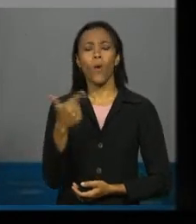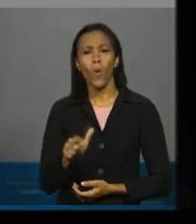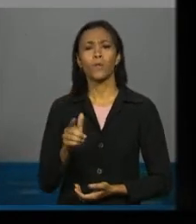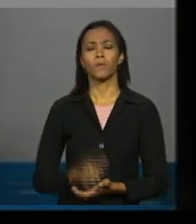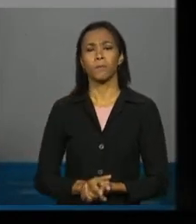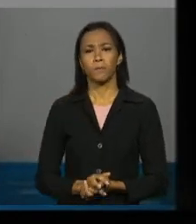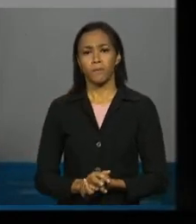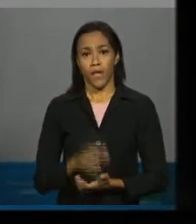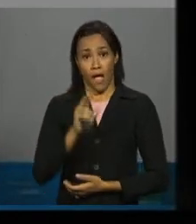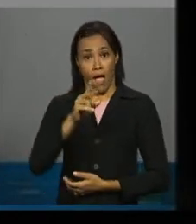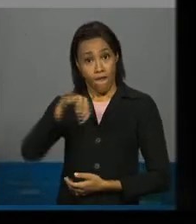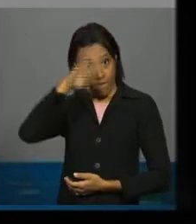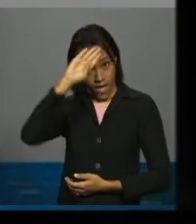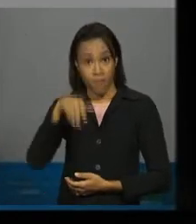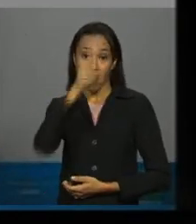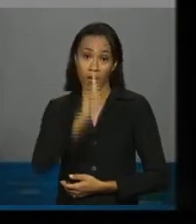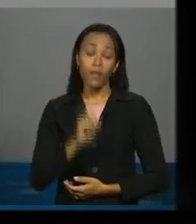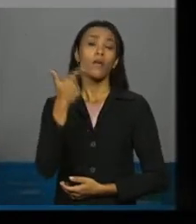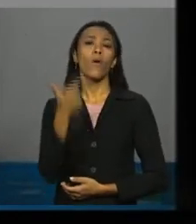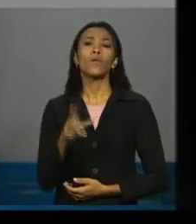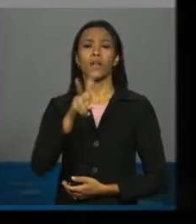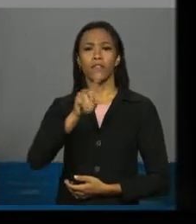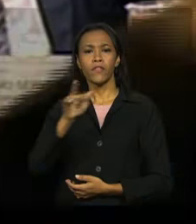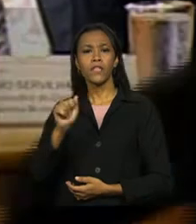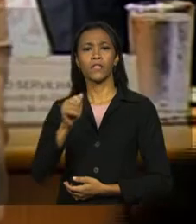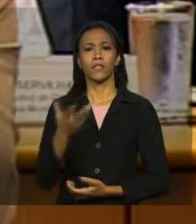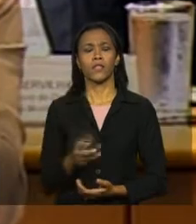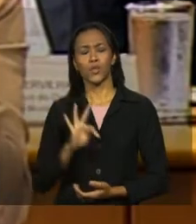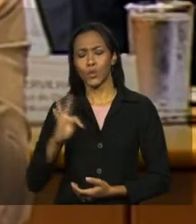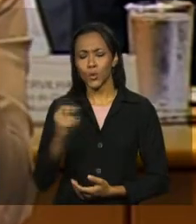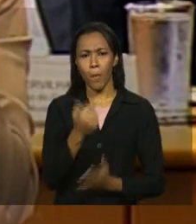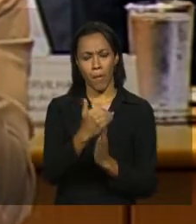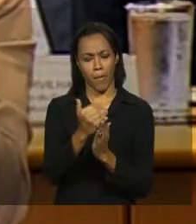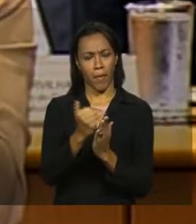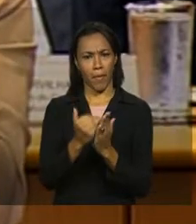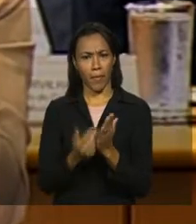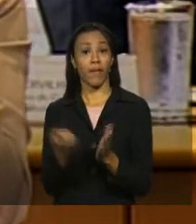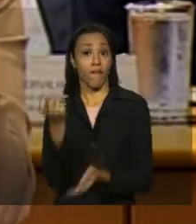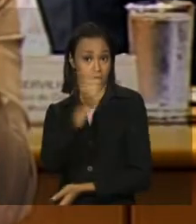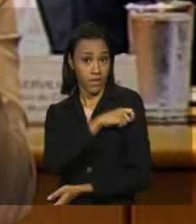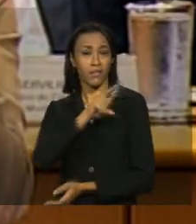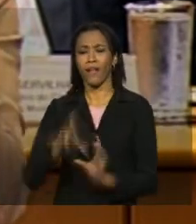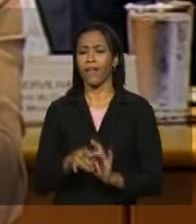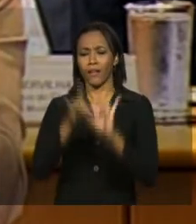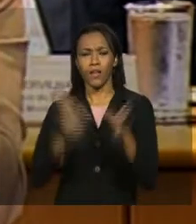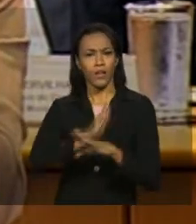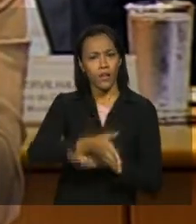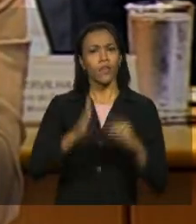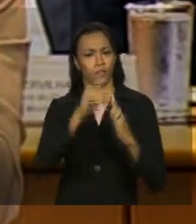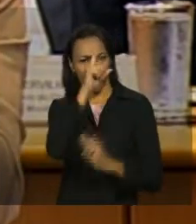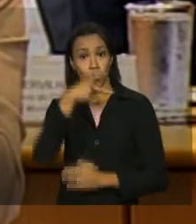C conjugada a febre amarela a tríplice viral ead.pt e dessas vacinas estarão disponíveis e os